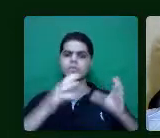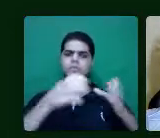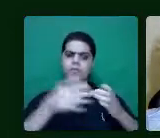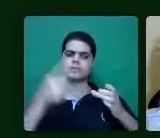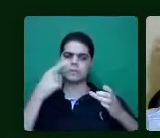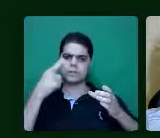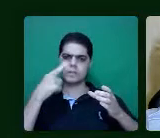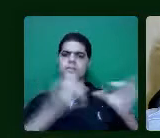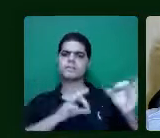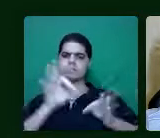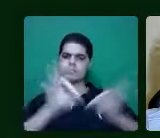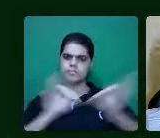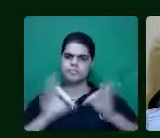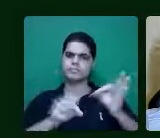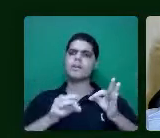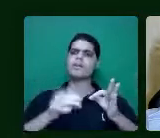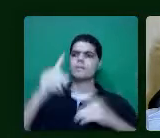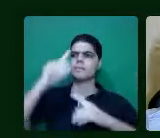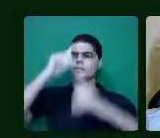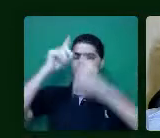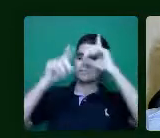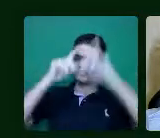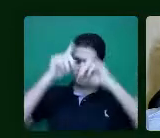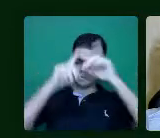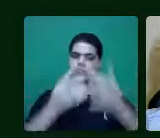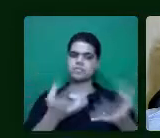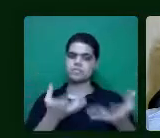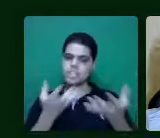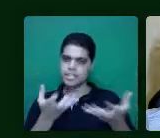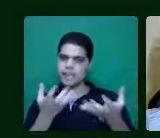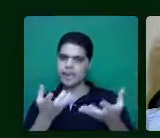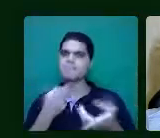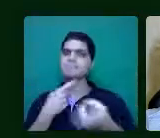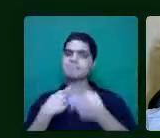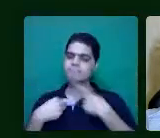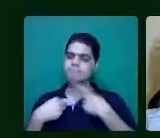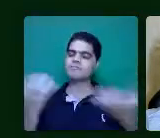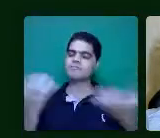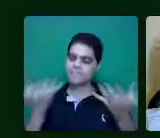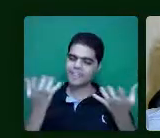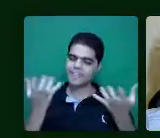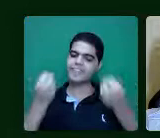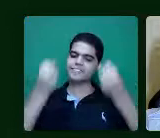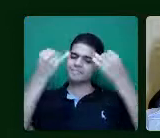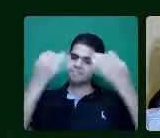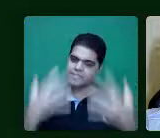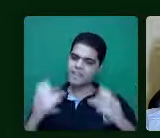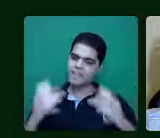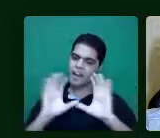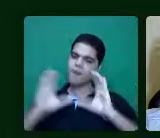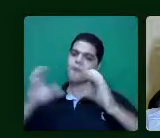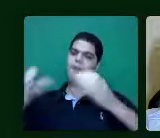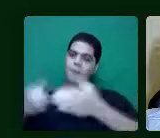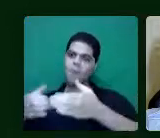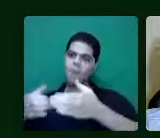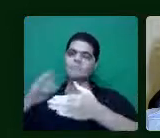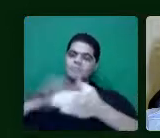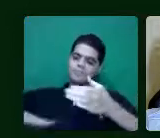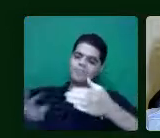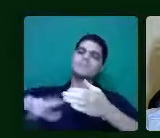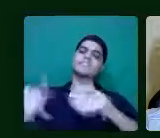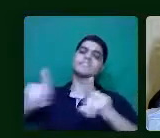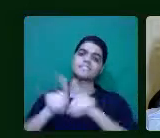essas soluções. Gente, vamos conversar, a gente quer muito colocar essas soluções realmente dentro das comunidades. Então, quem tiver aí acesso a